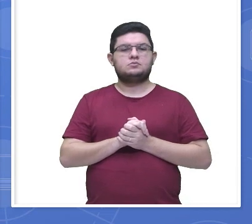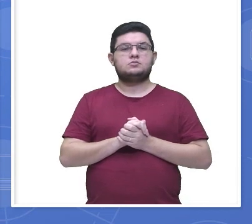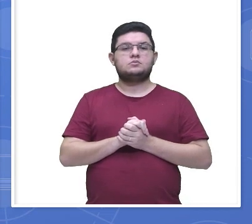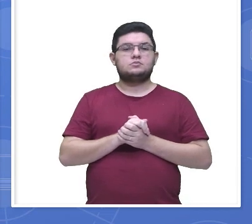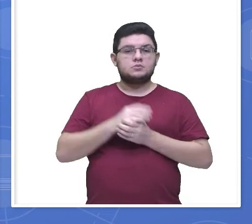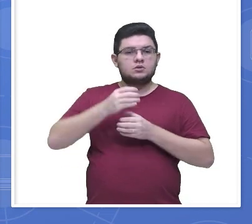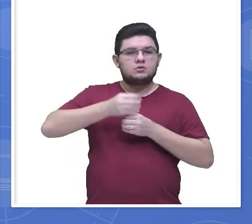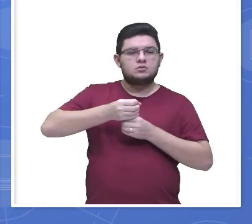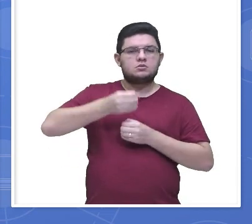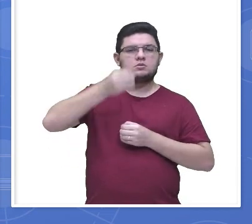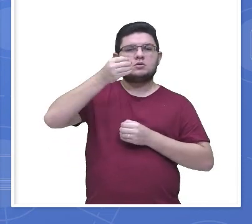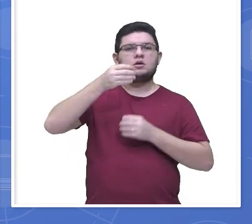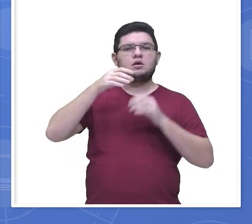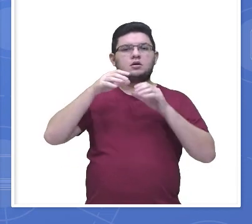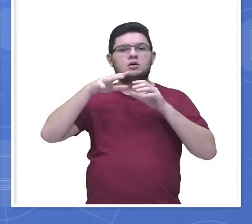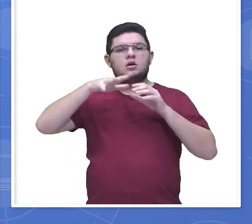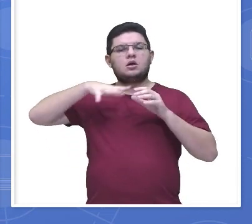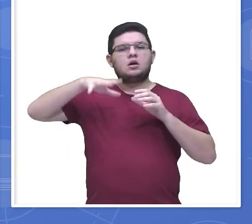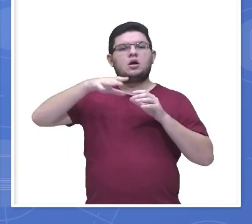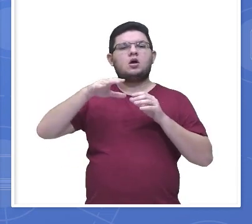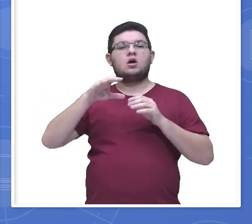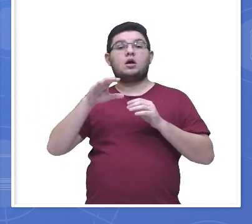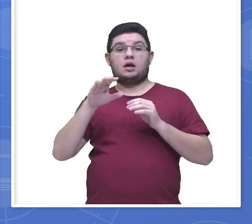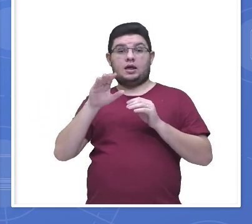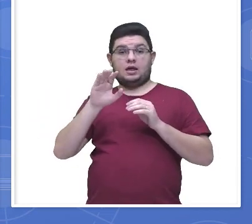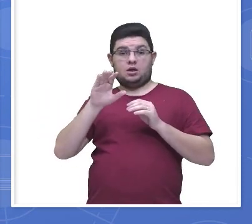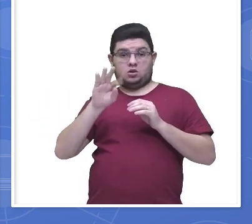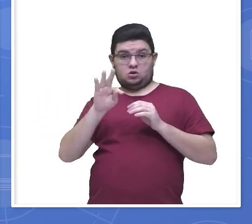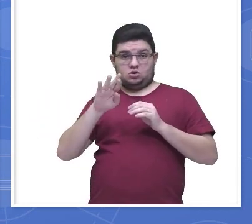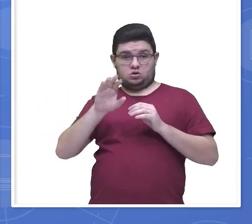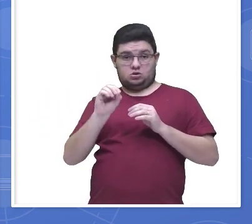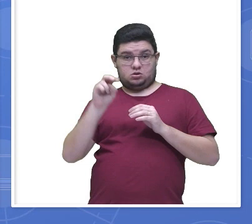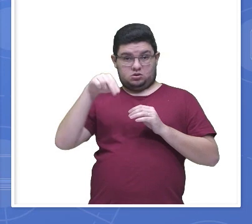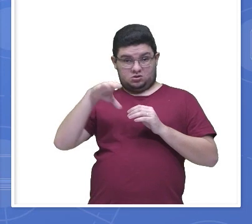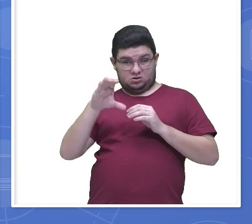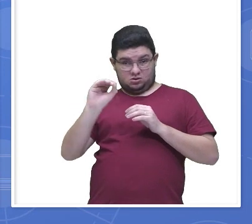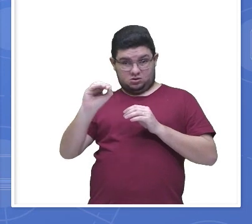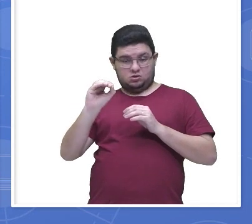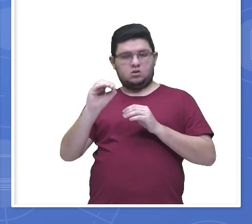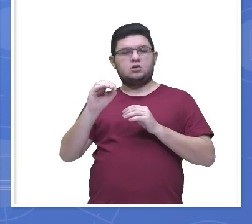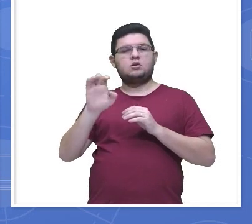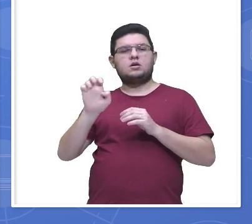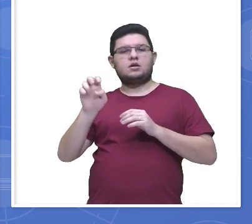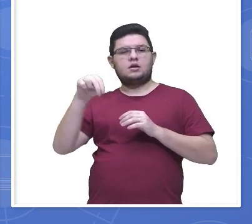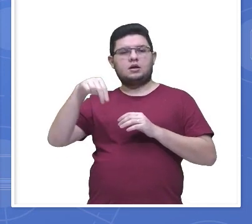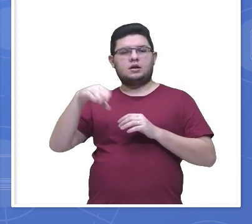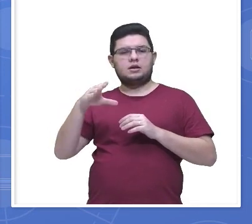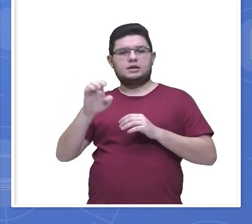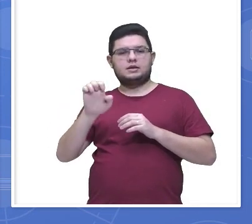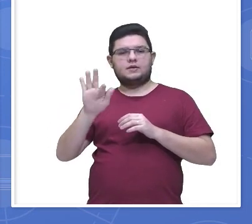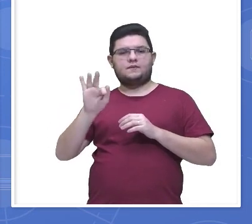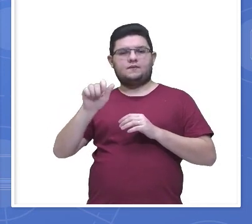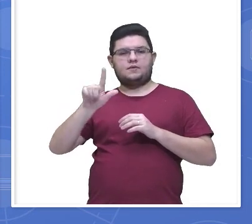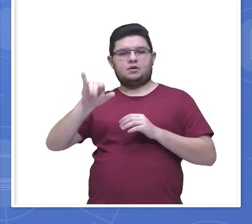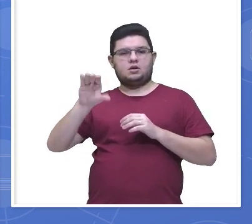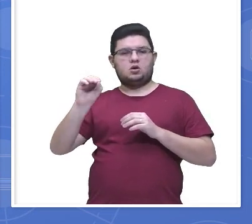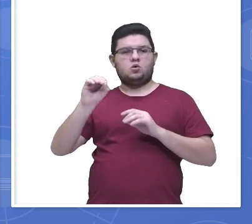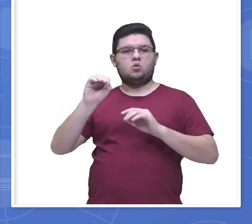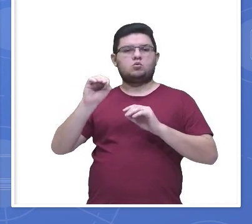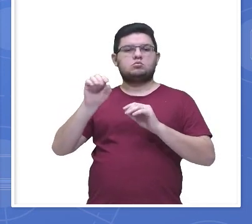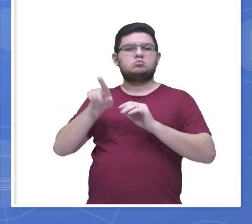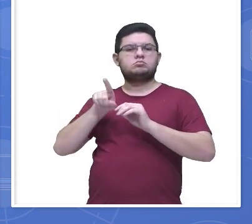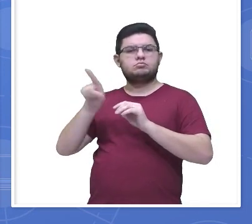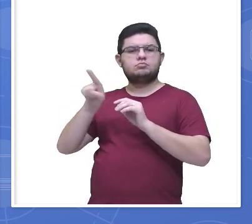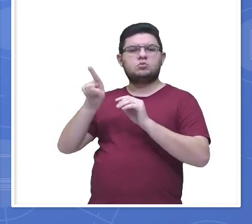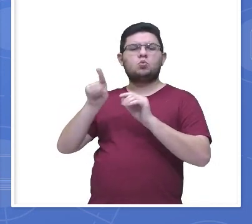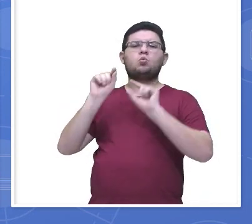tronco encefálico e qual a sua função? Então, nessa questão aí, não é mais para encontrar uma resposta, né?